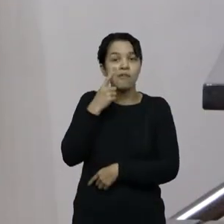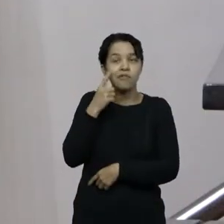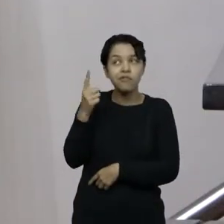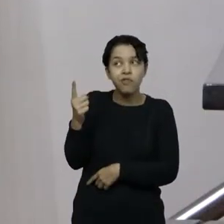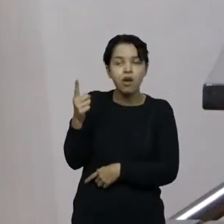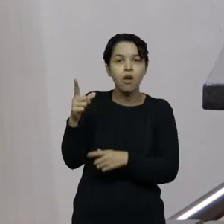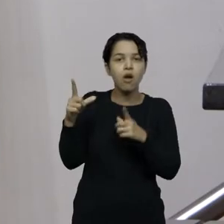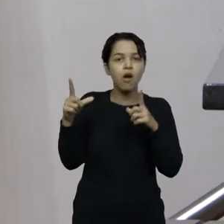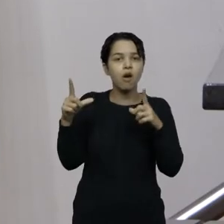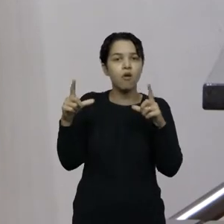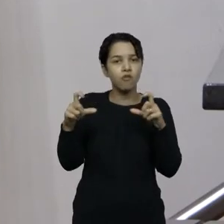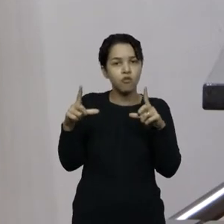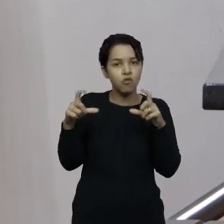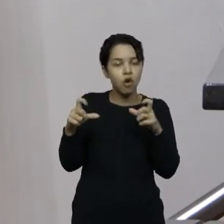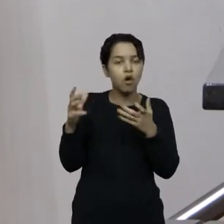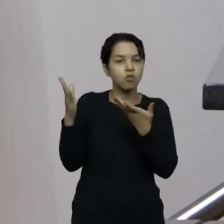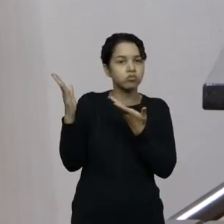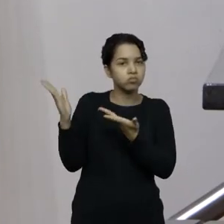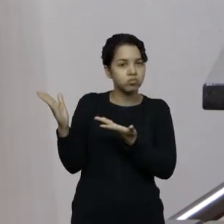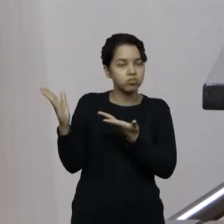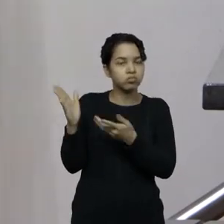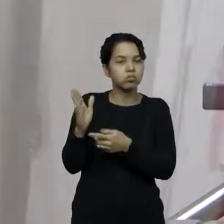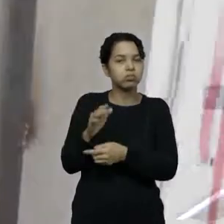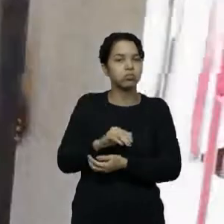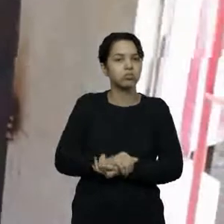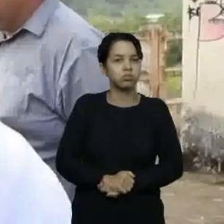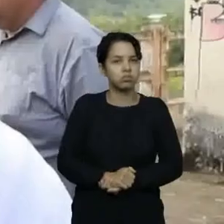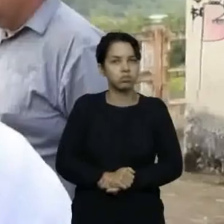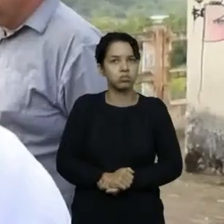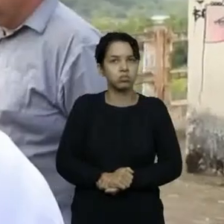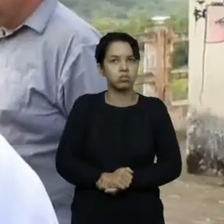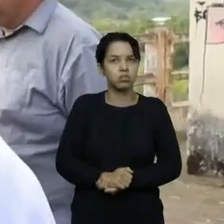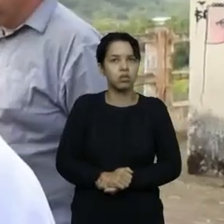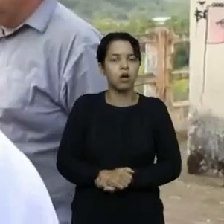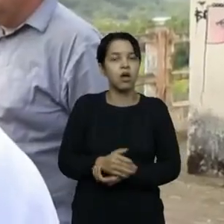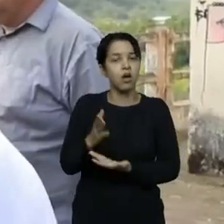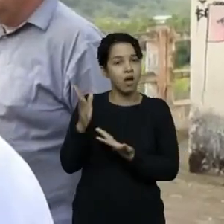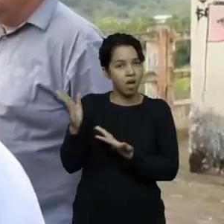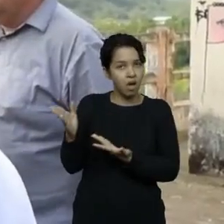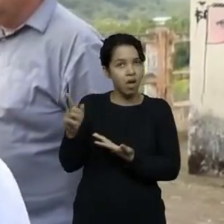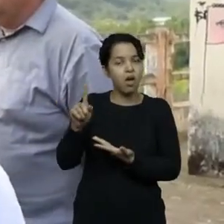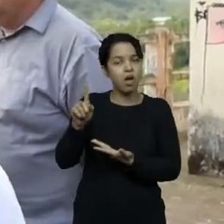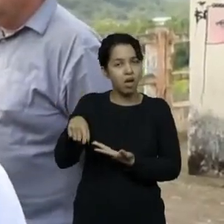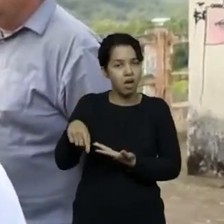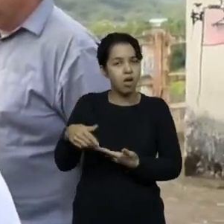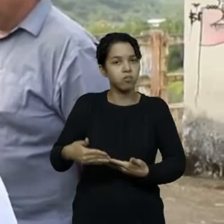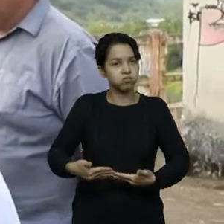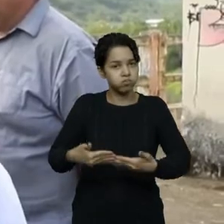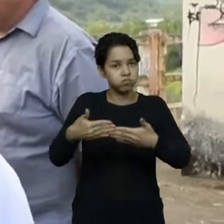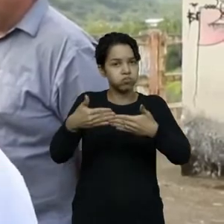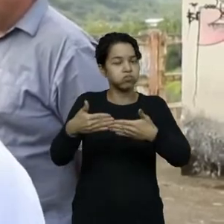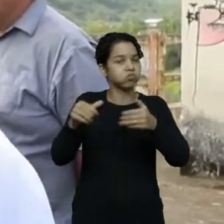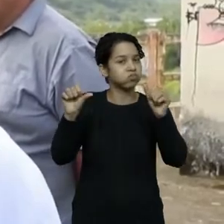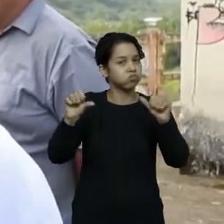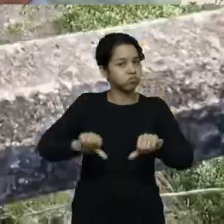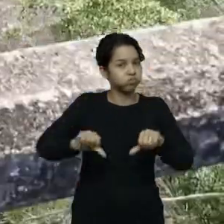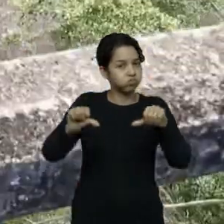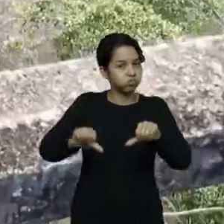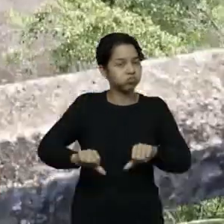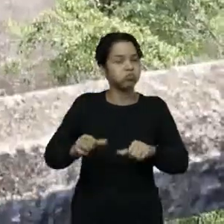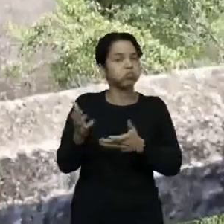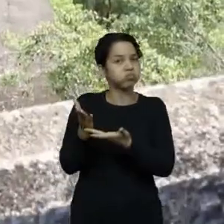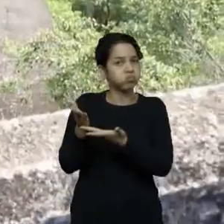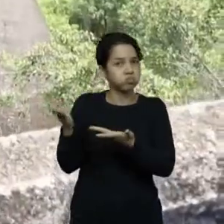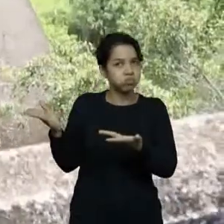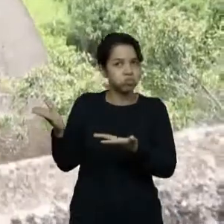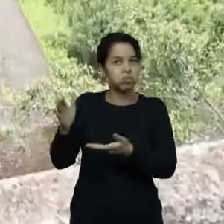da barragem do Zé bater essa é a situação da barragem José bater ali em José bater no